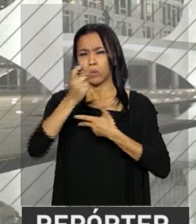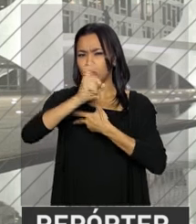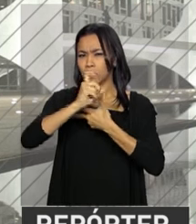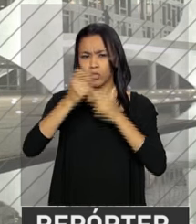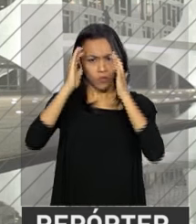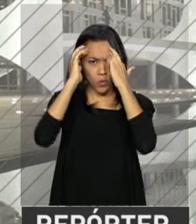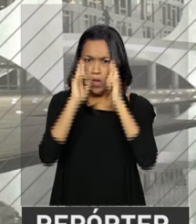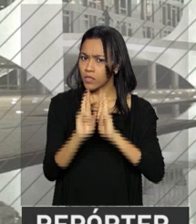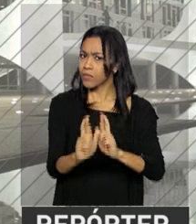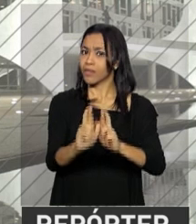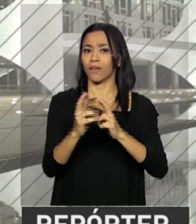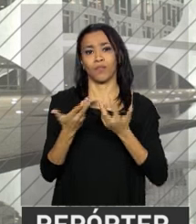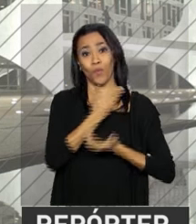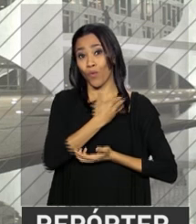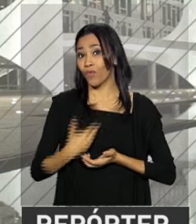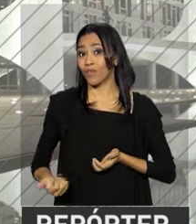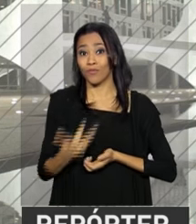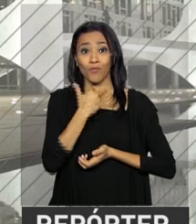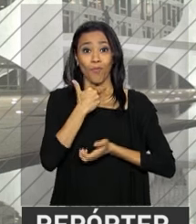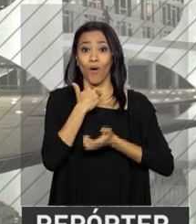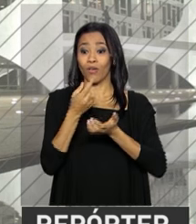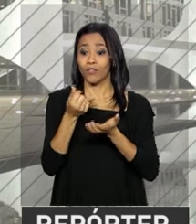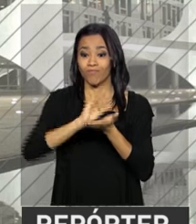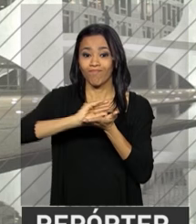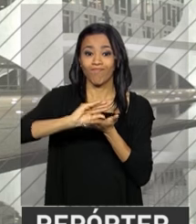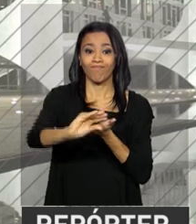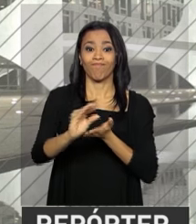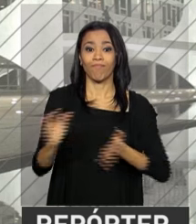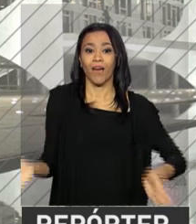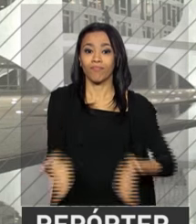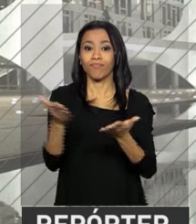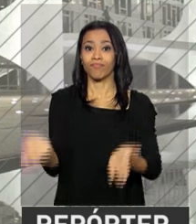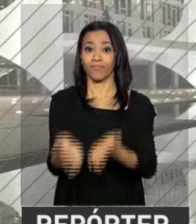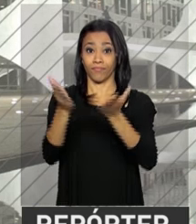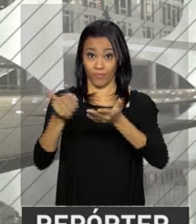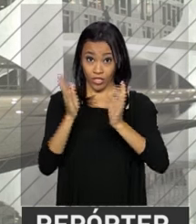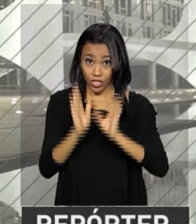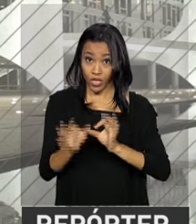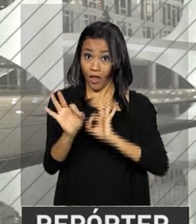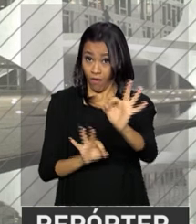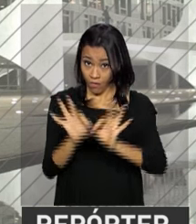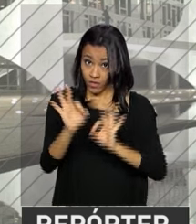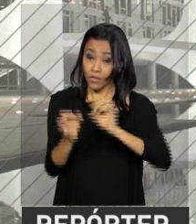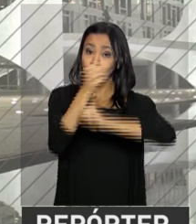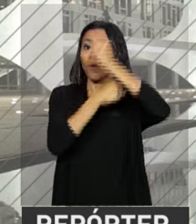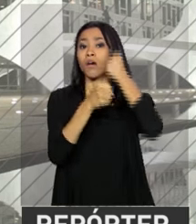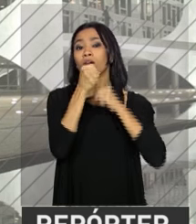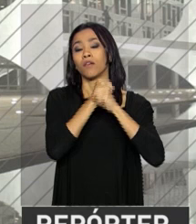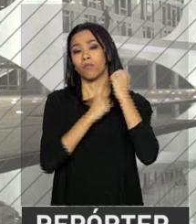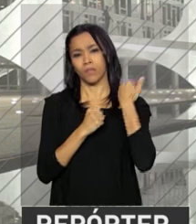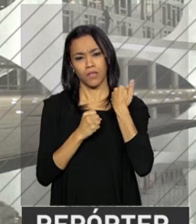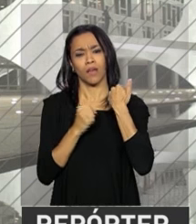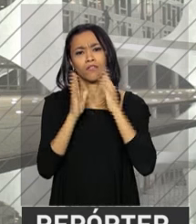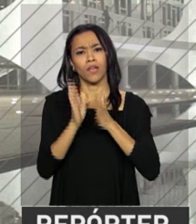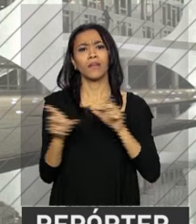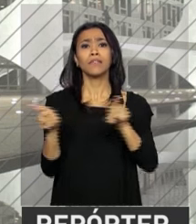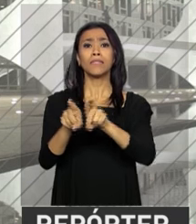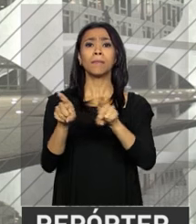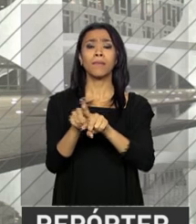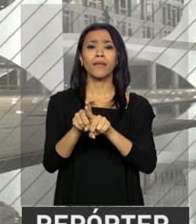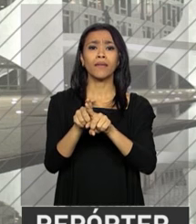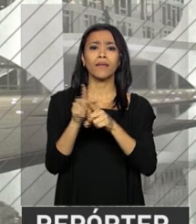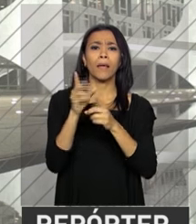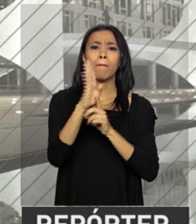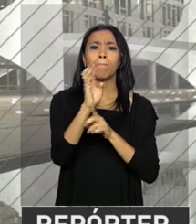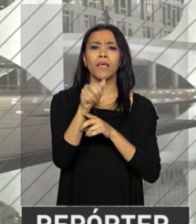regra, o governo não poderá conceder subsídios maiores do que os realizados no ano anterior e também